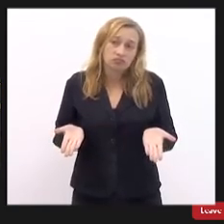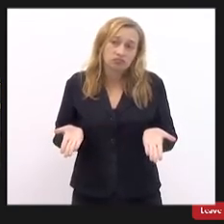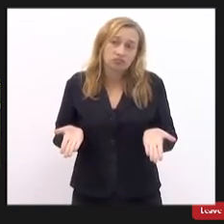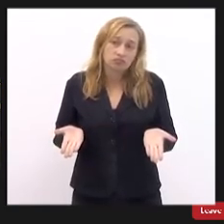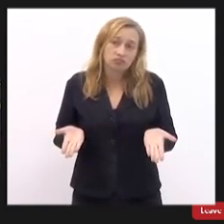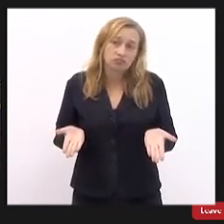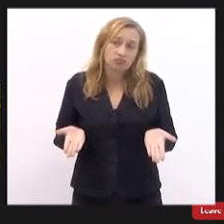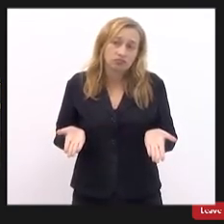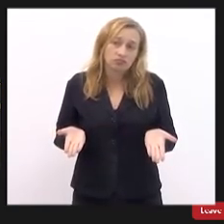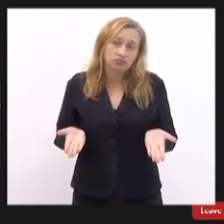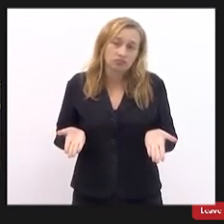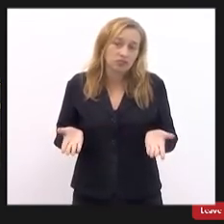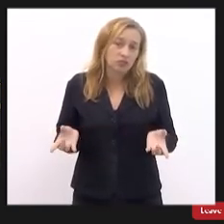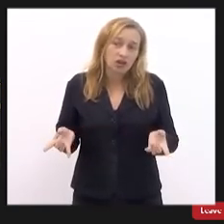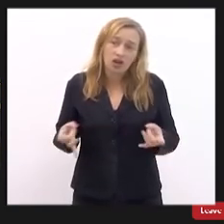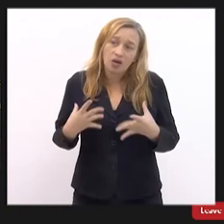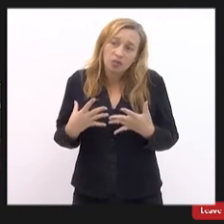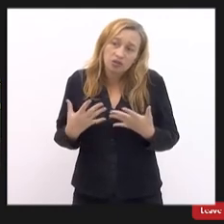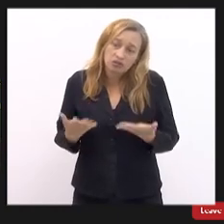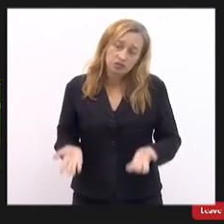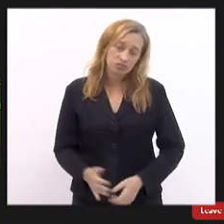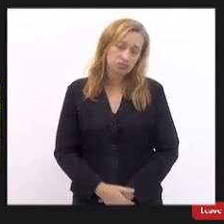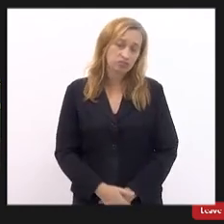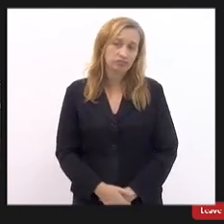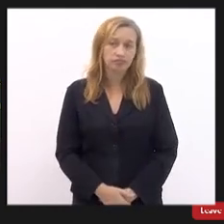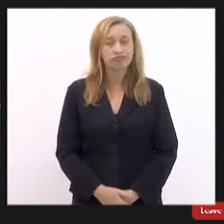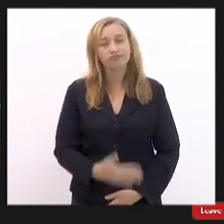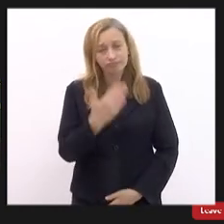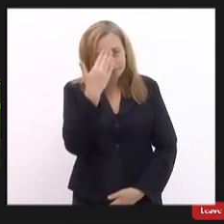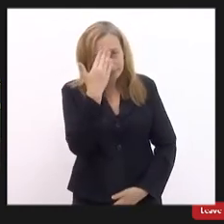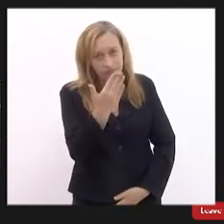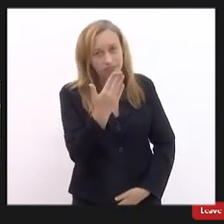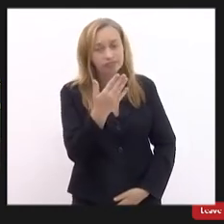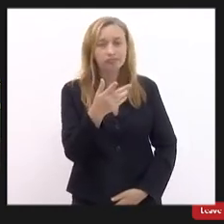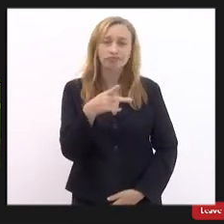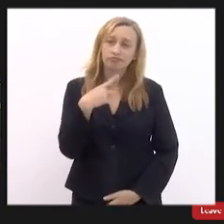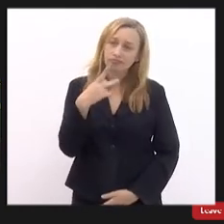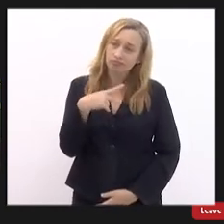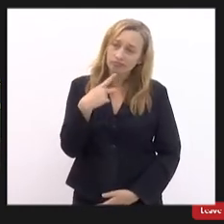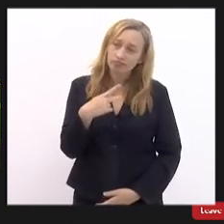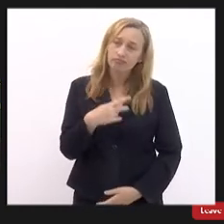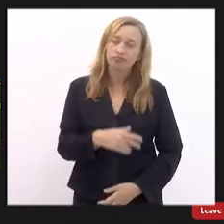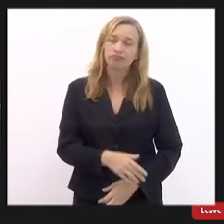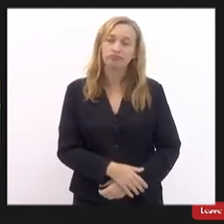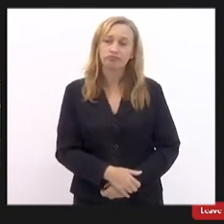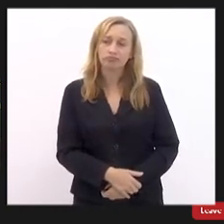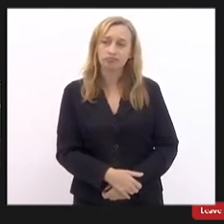ao Deus dará. Então, agradeço o espaço, agradeço